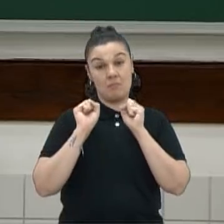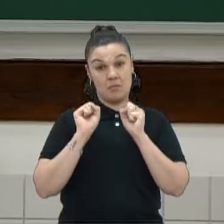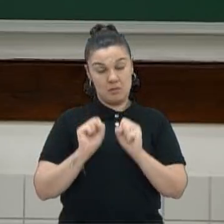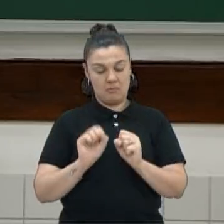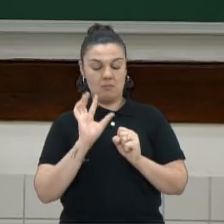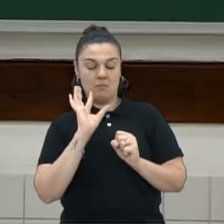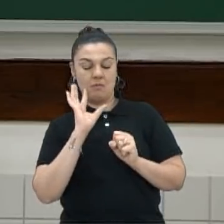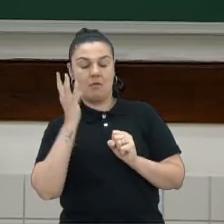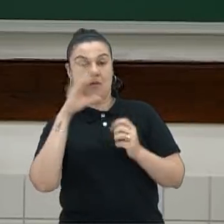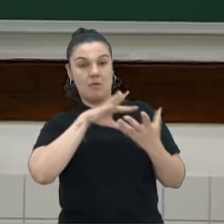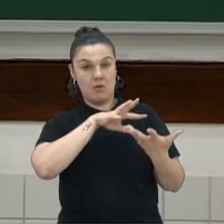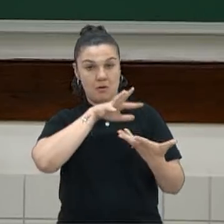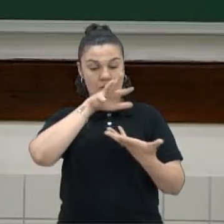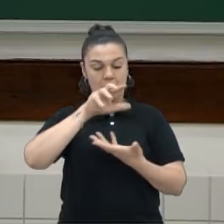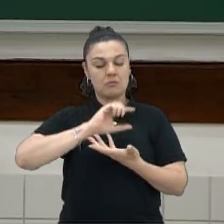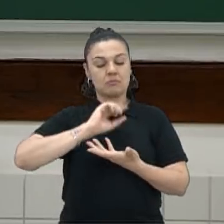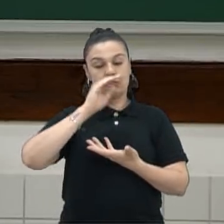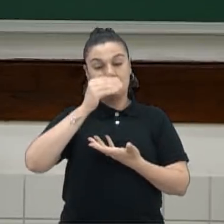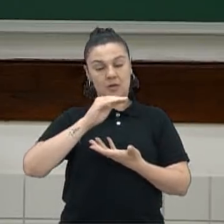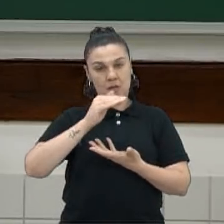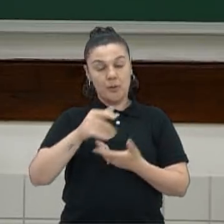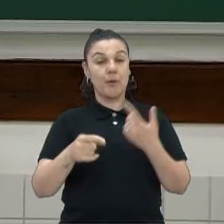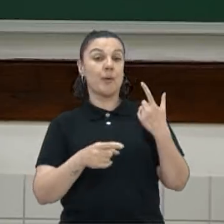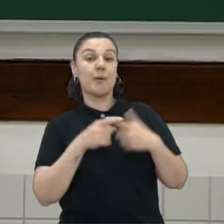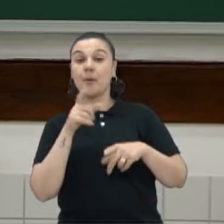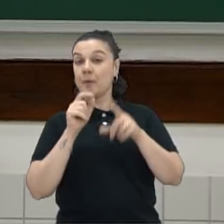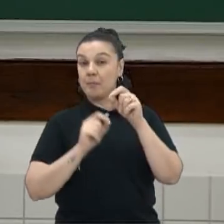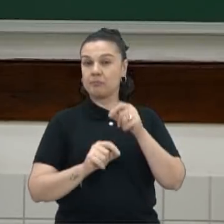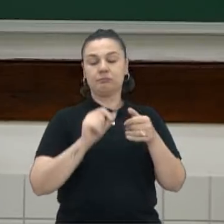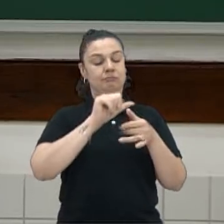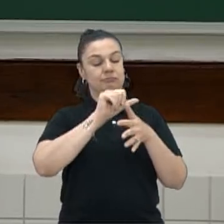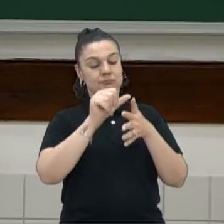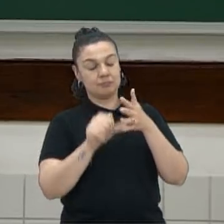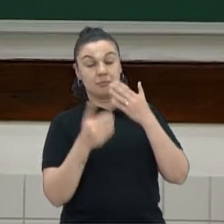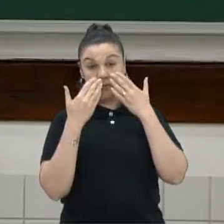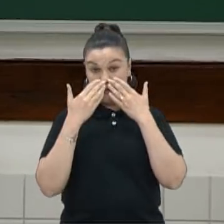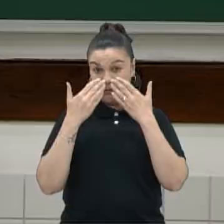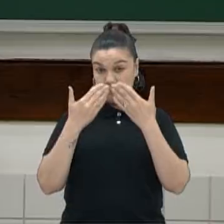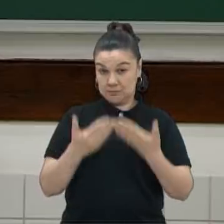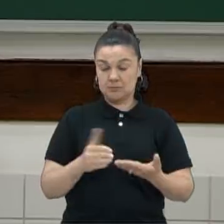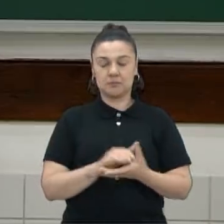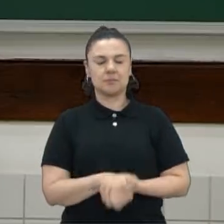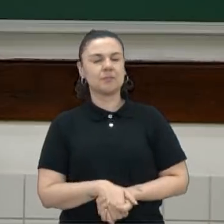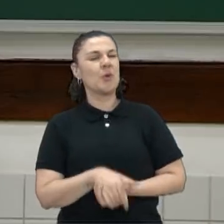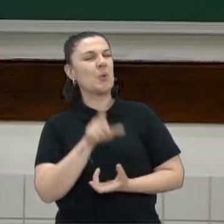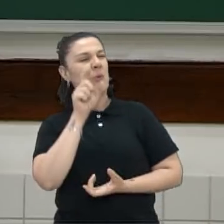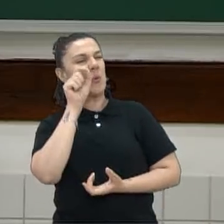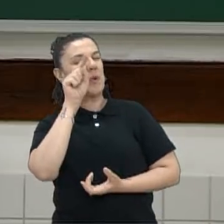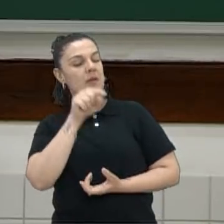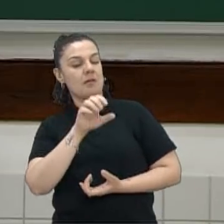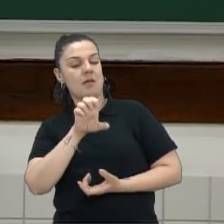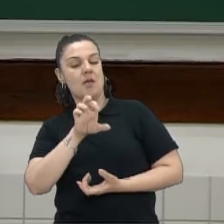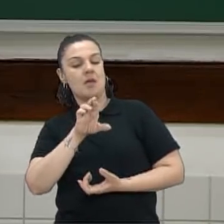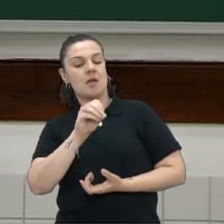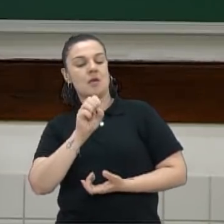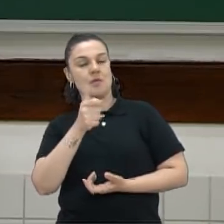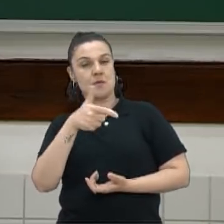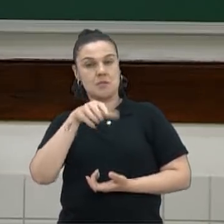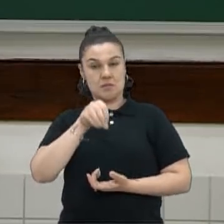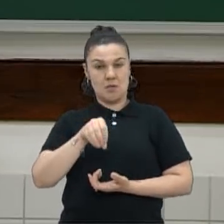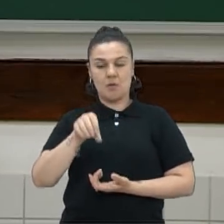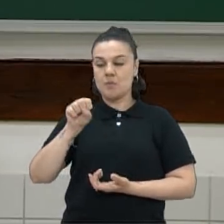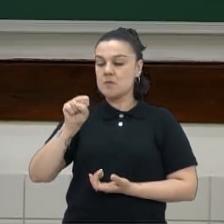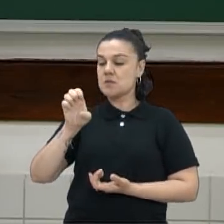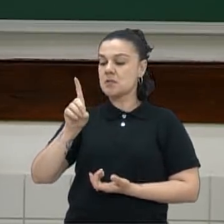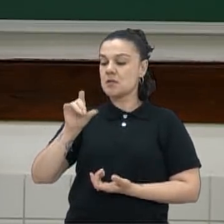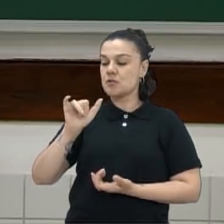possíveis de acontecer no nosso relevo por meio desses agentes externos. O que é a erosão e o que é a